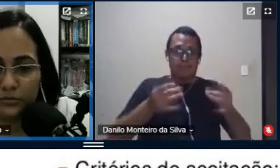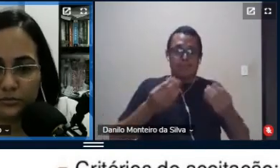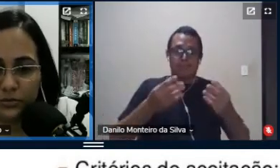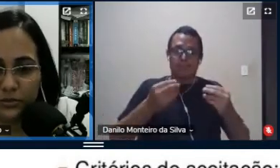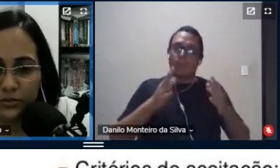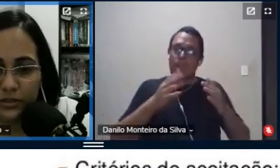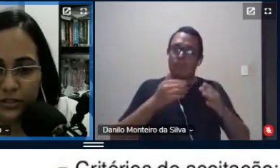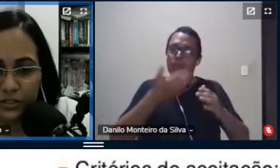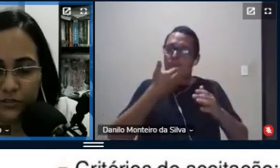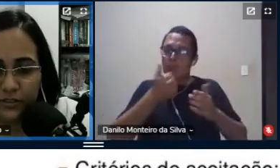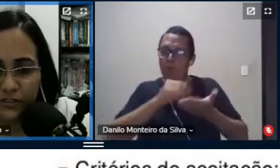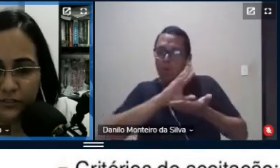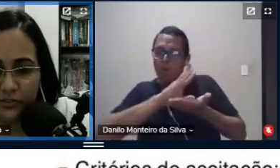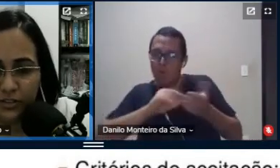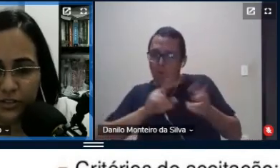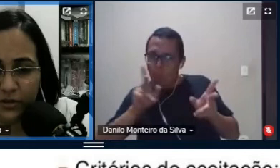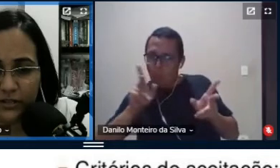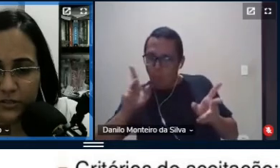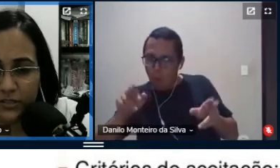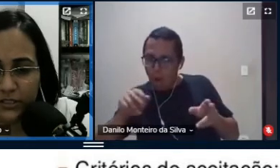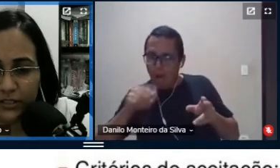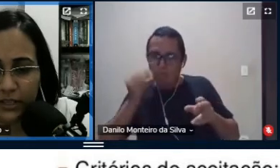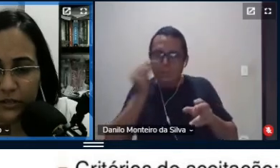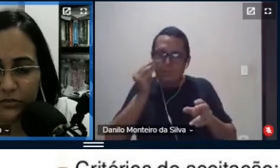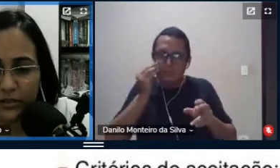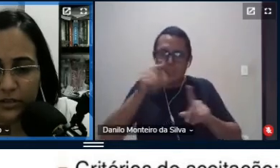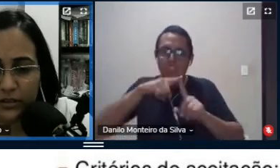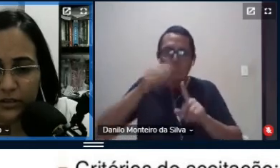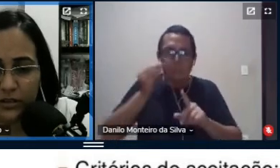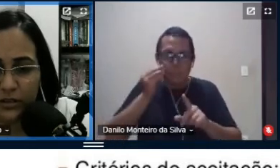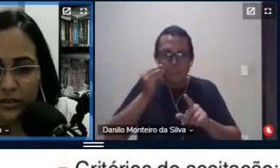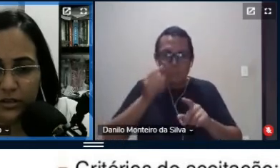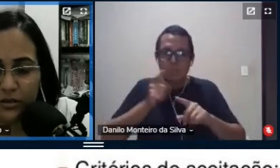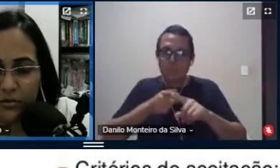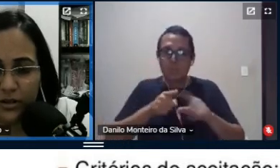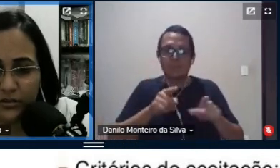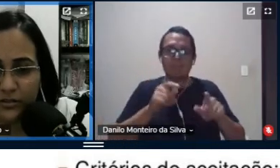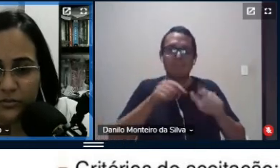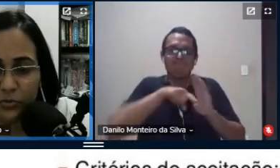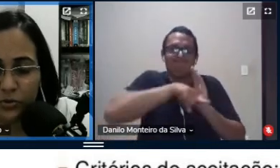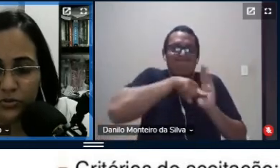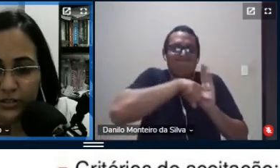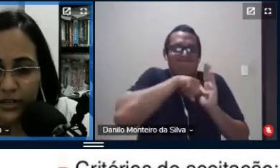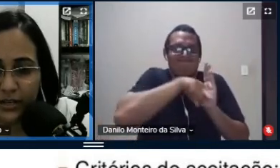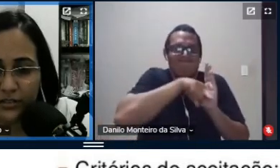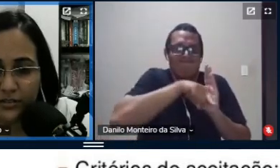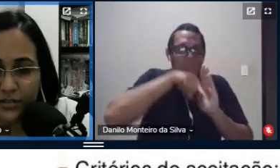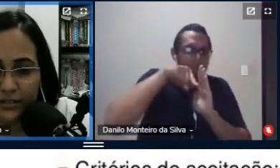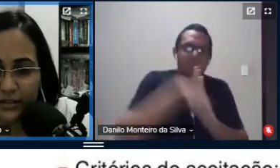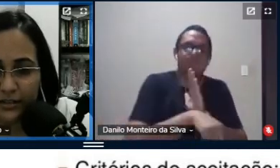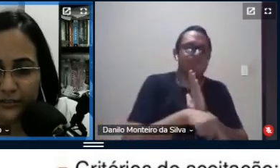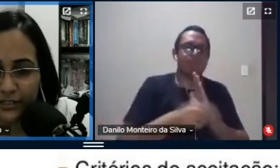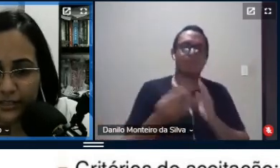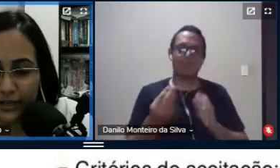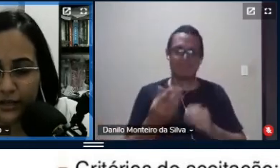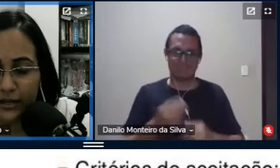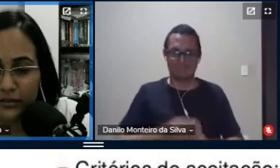Então, a gente vai definir quais são os critérios, né? Quais são as porosidades que